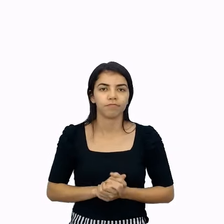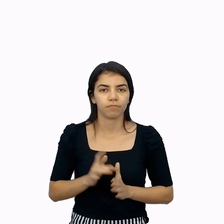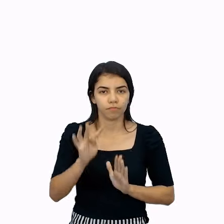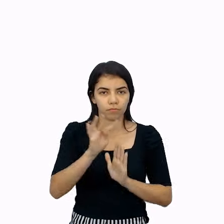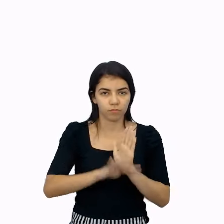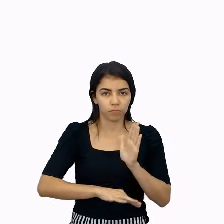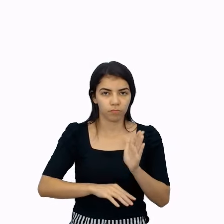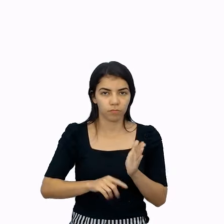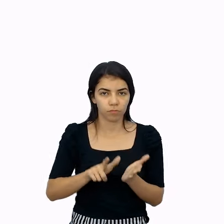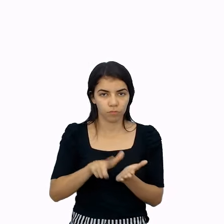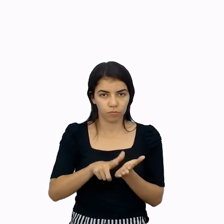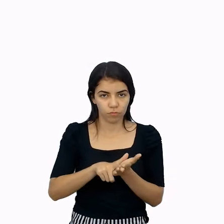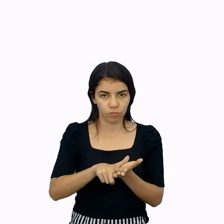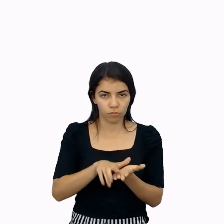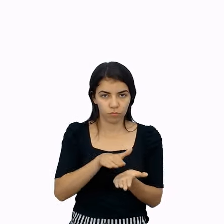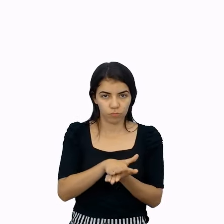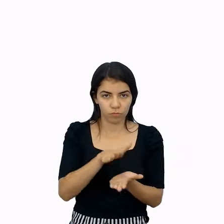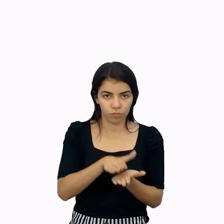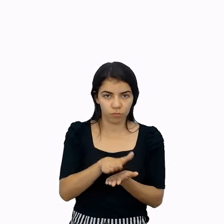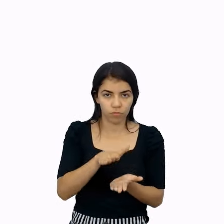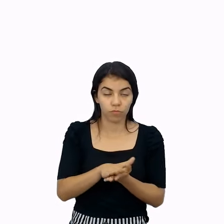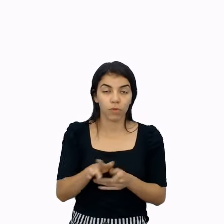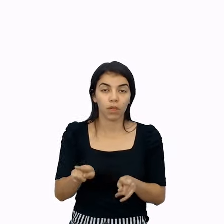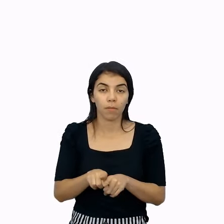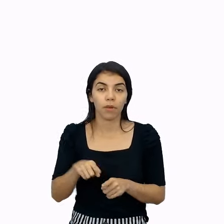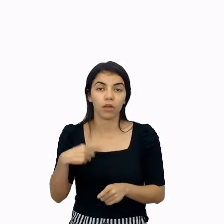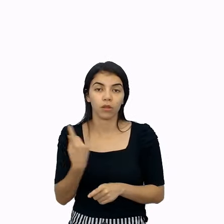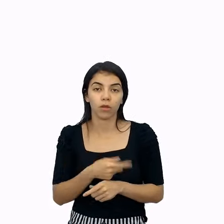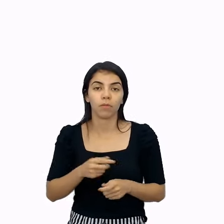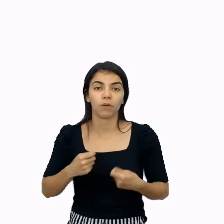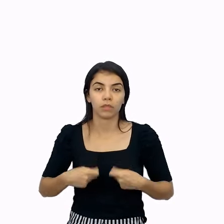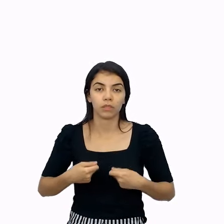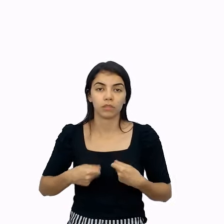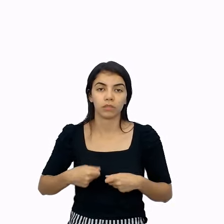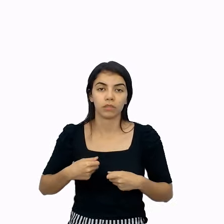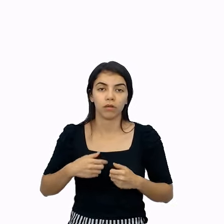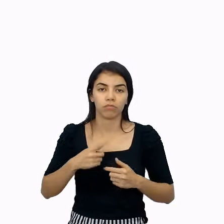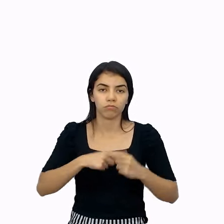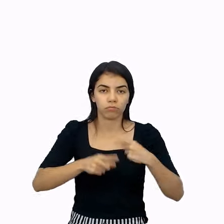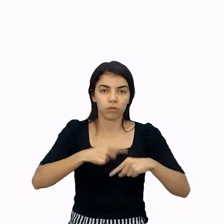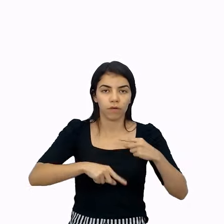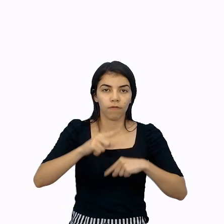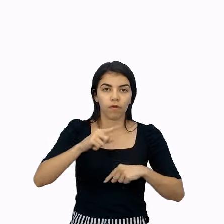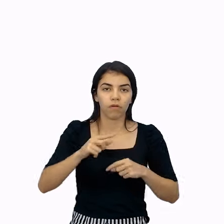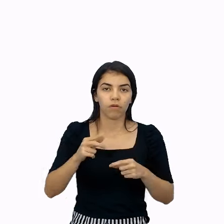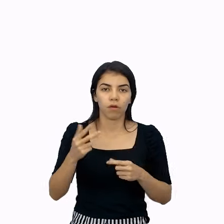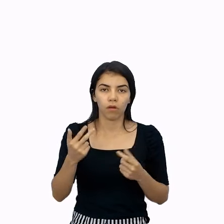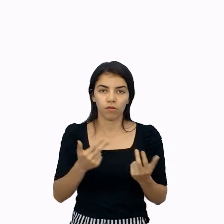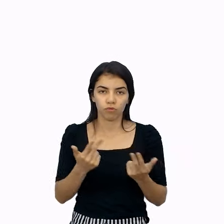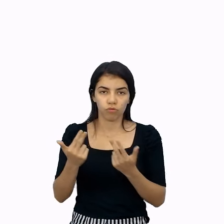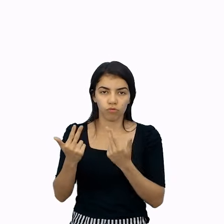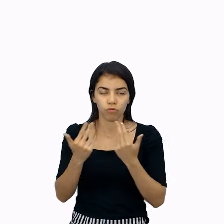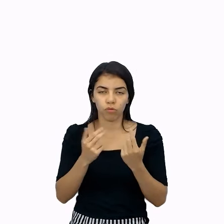textos impressos. Mas também temos que avançar juntamente com a modernidade. Para o nono ano, o artigo de